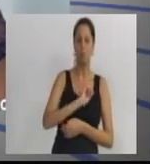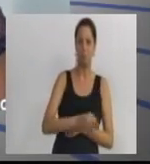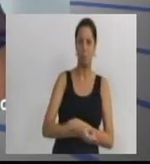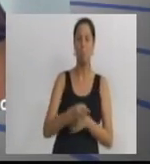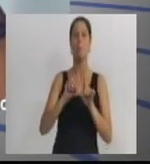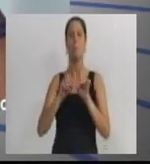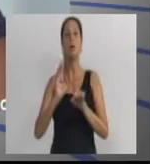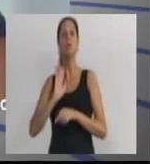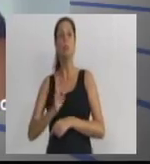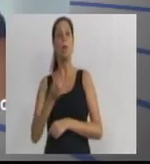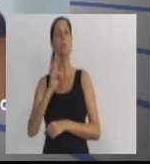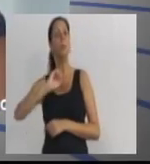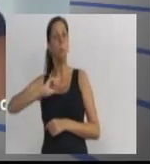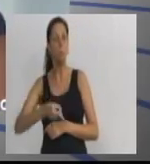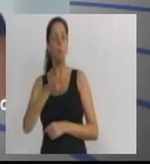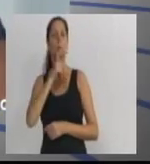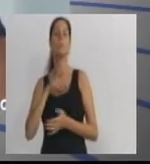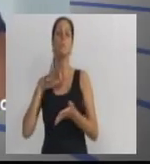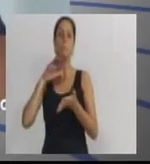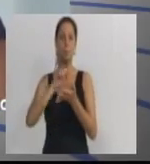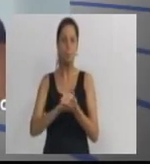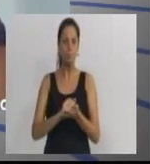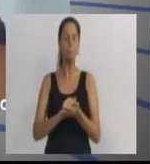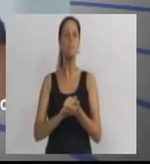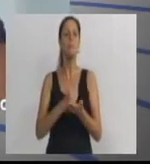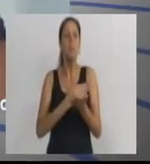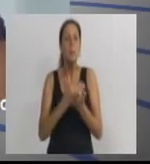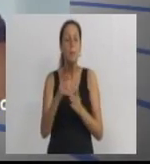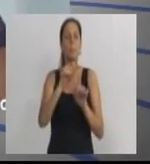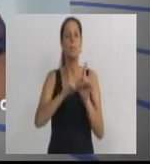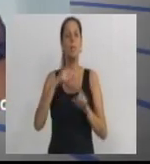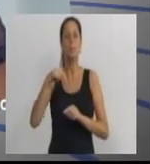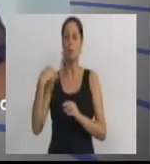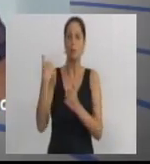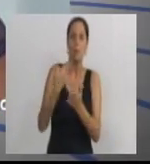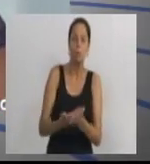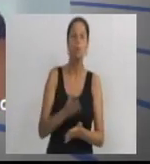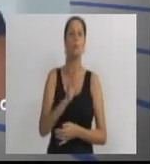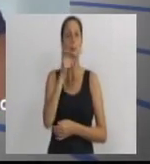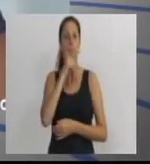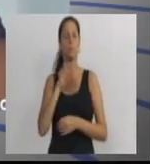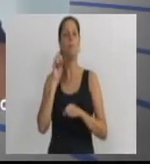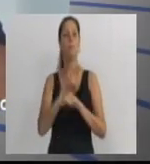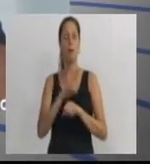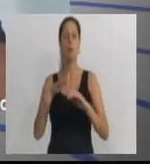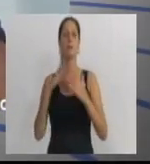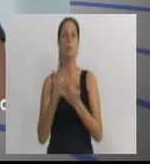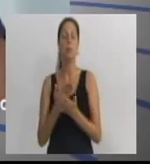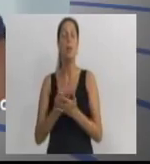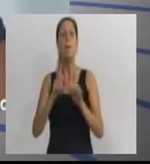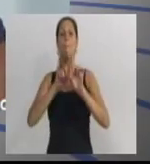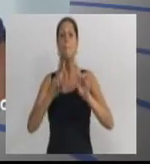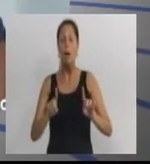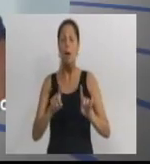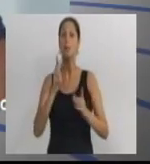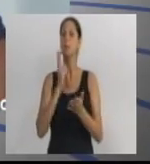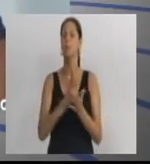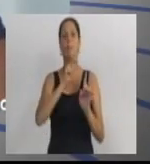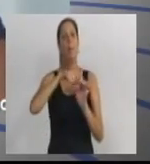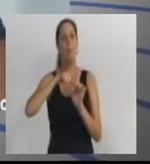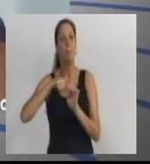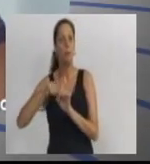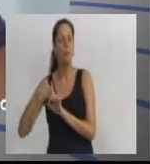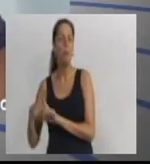fila foram matriculadas já desde novembro até aqui nas nossas creches. No entanto, todo mês,